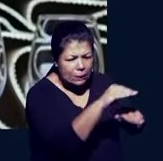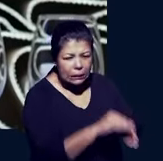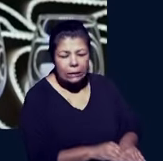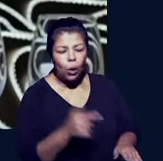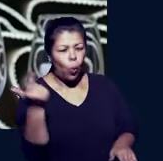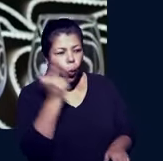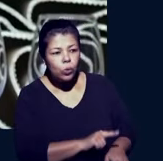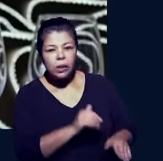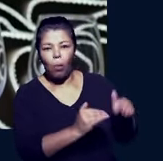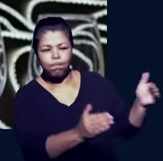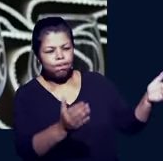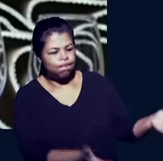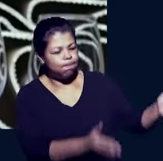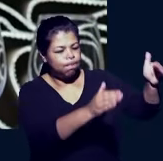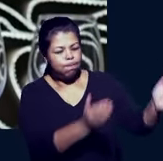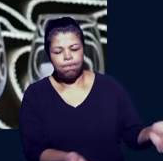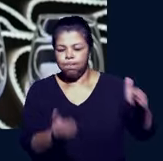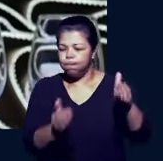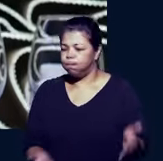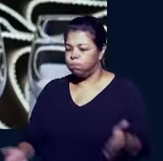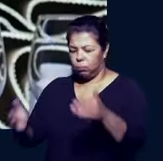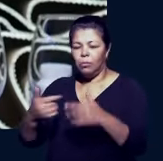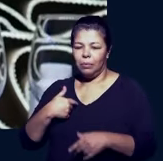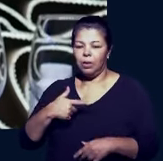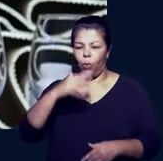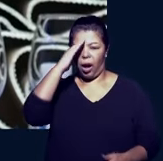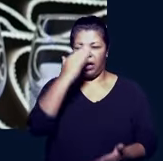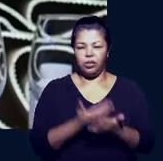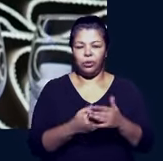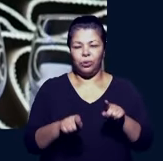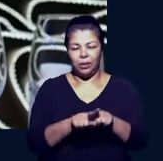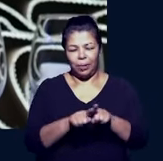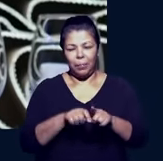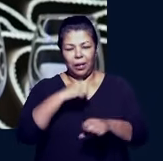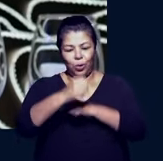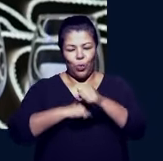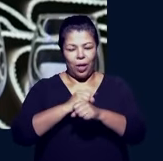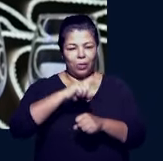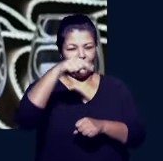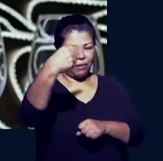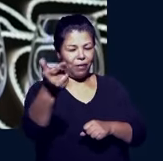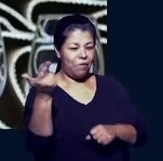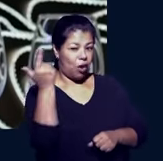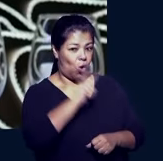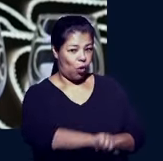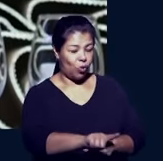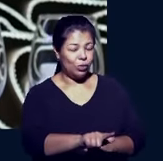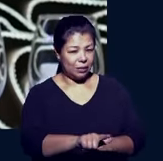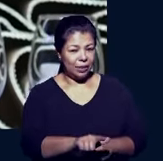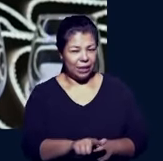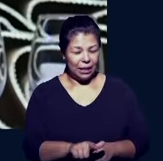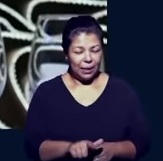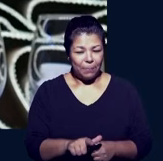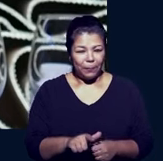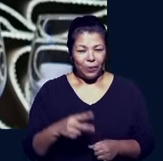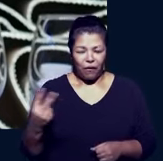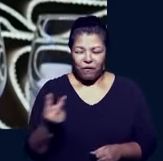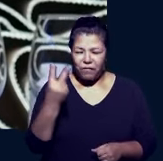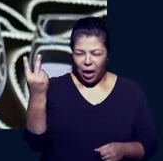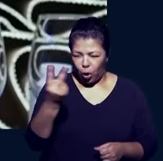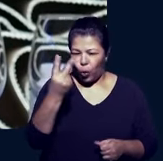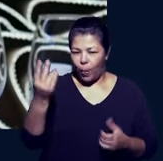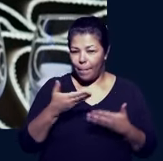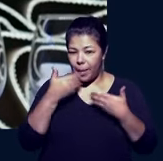ciclo de investimento significativo eh porque tá sendo o mercado está claramente punindo a falta disso no país